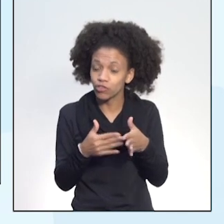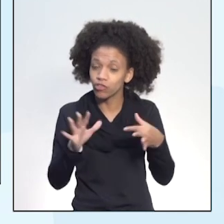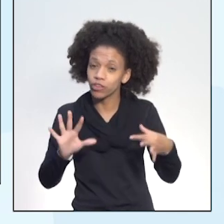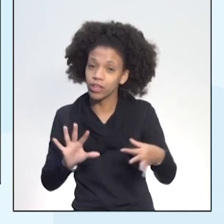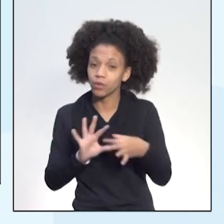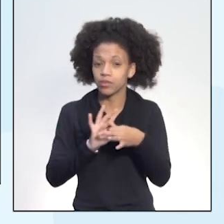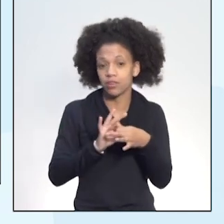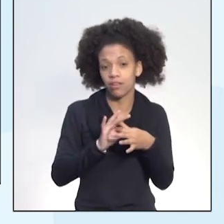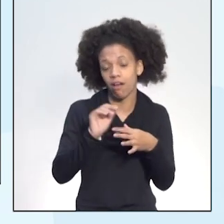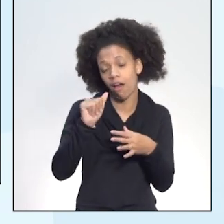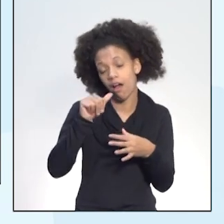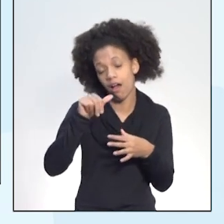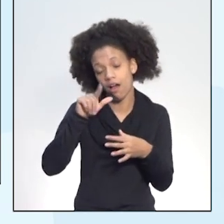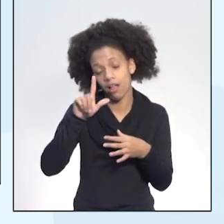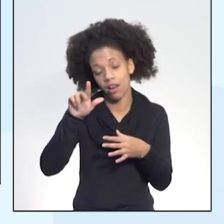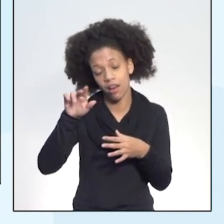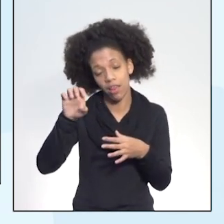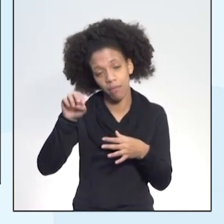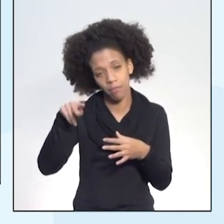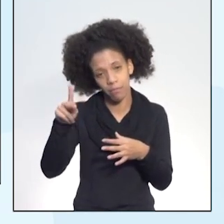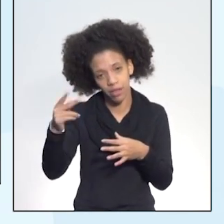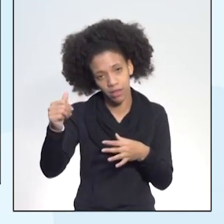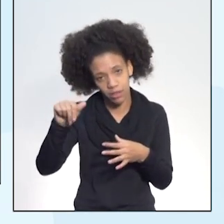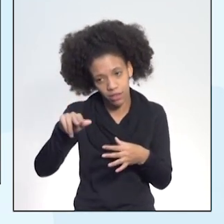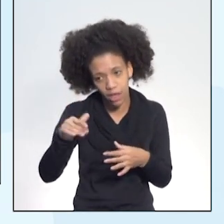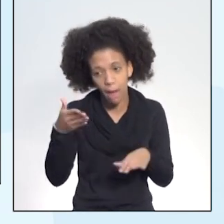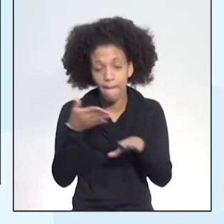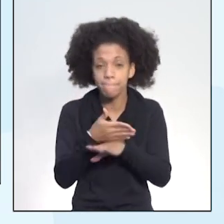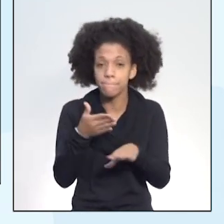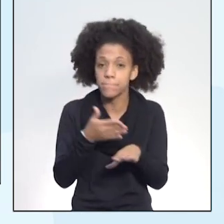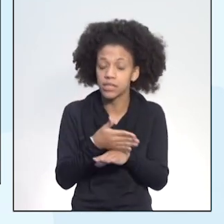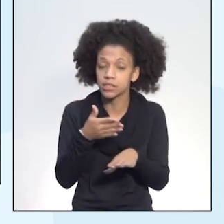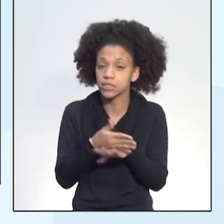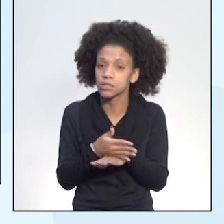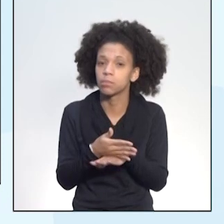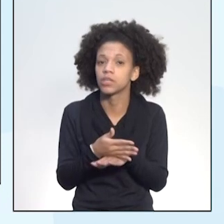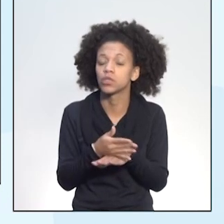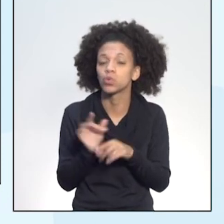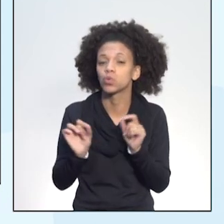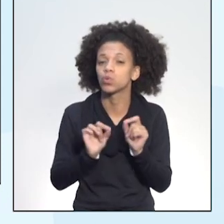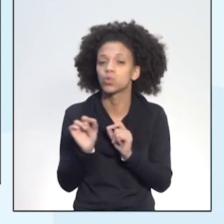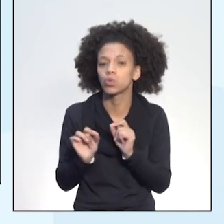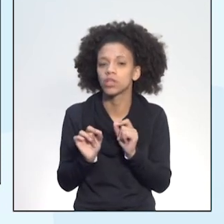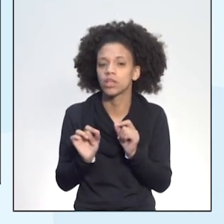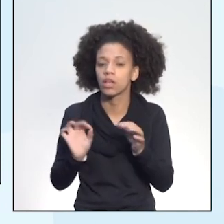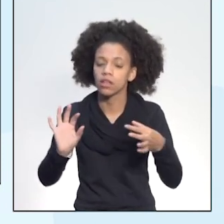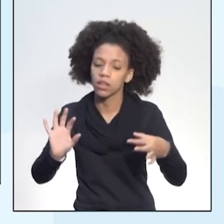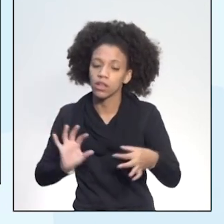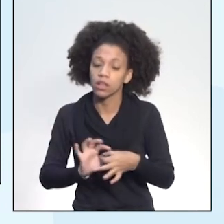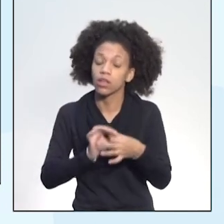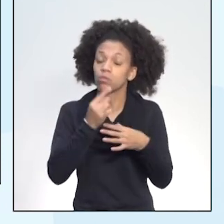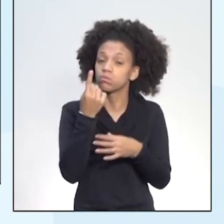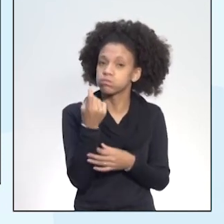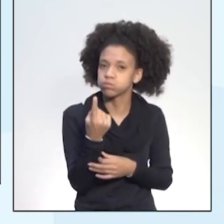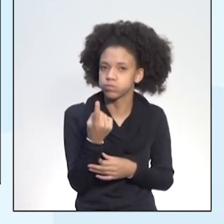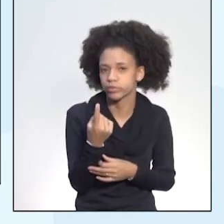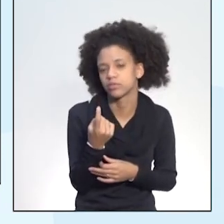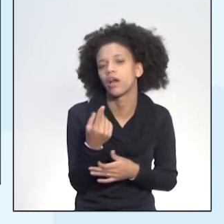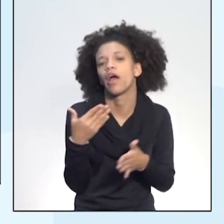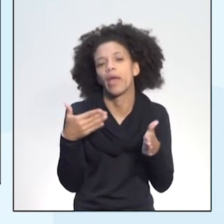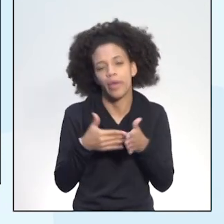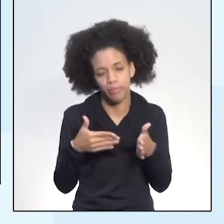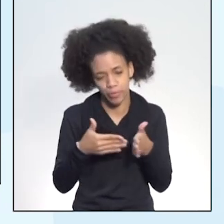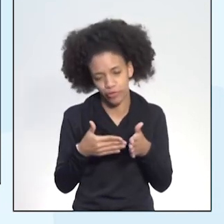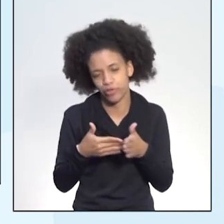Alemanha, porque eles estavam participando aí da unificação do território alemão, eles foram impedidos de